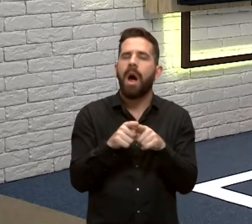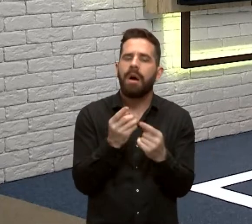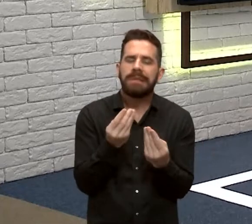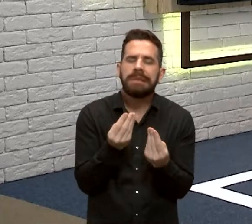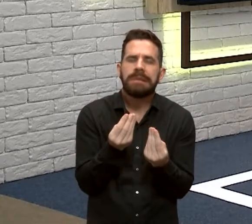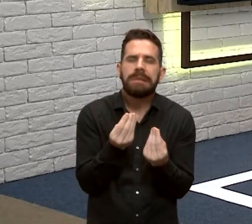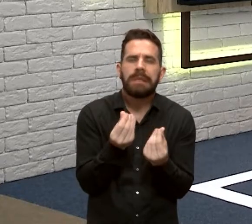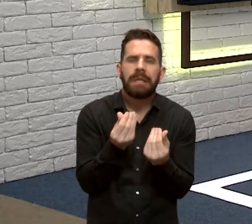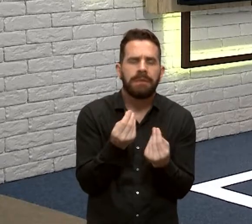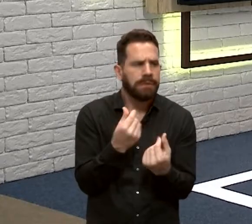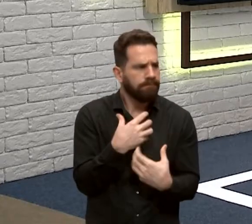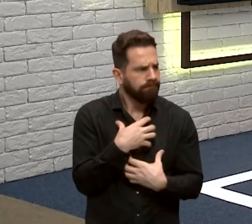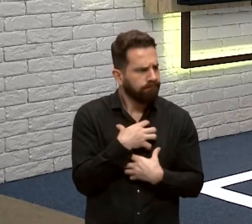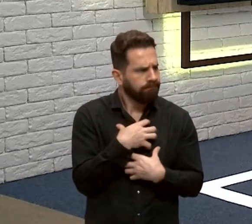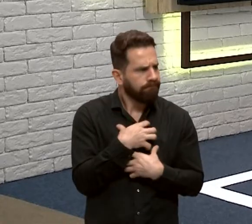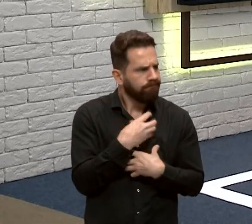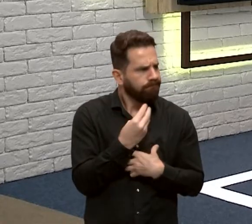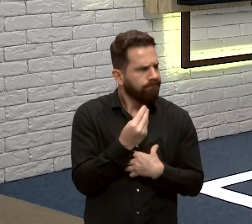preciso